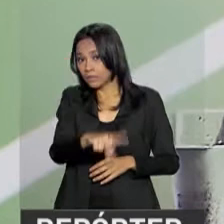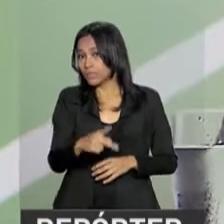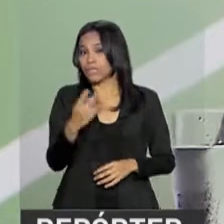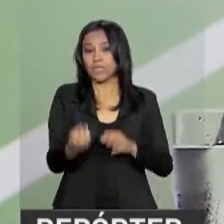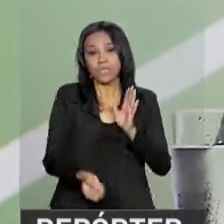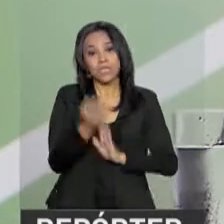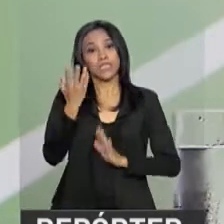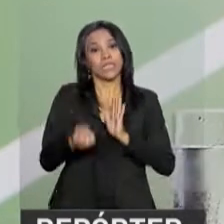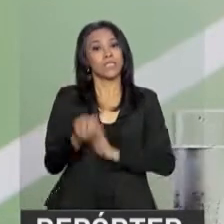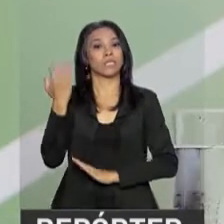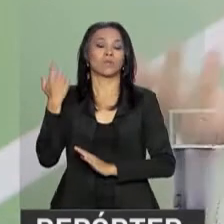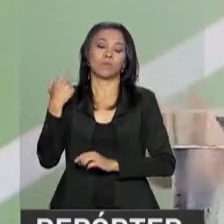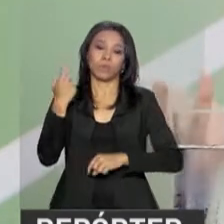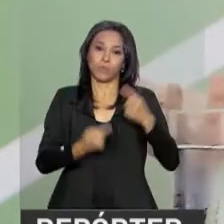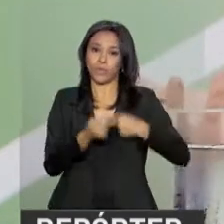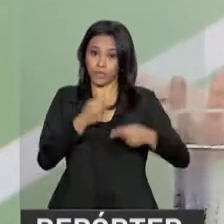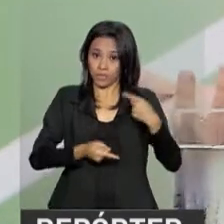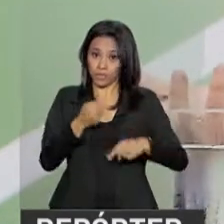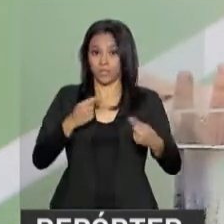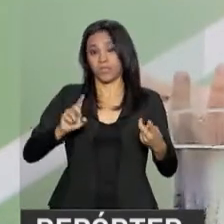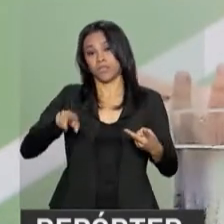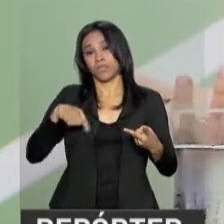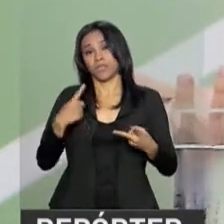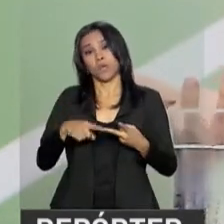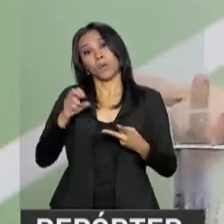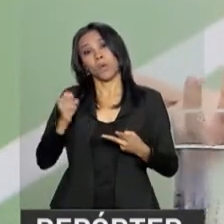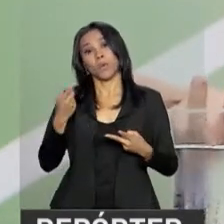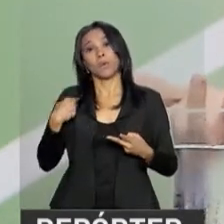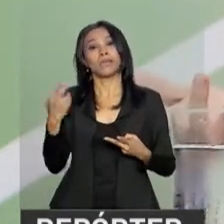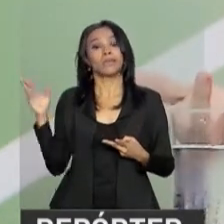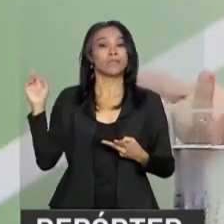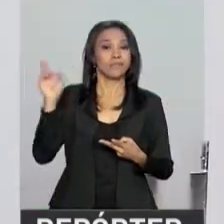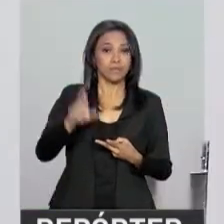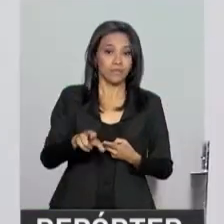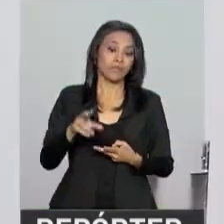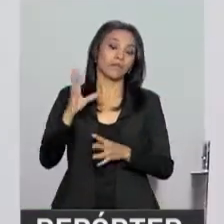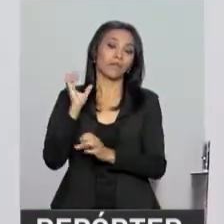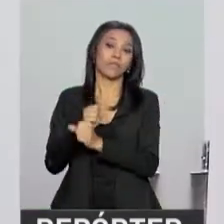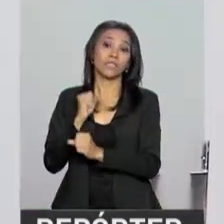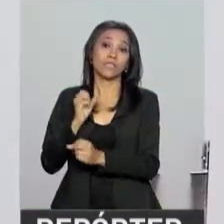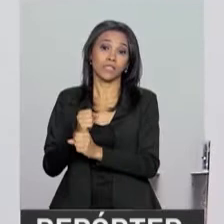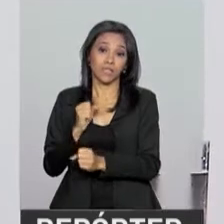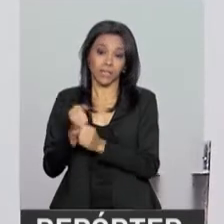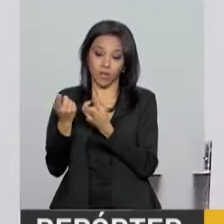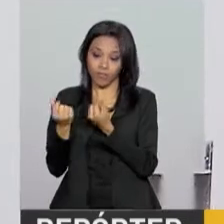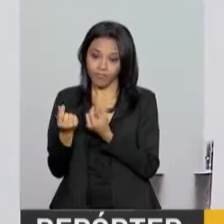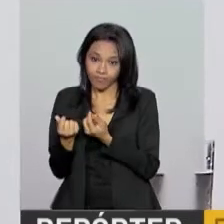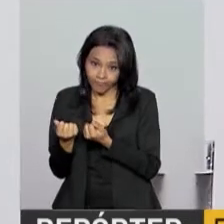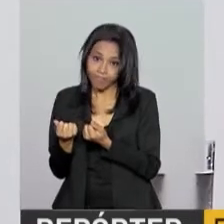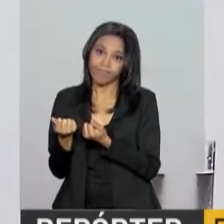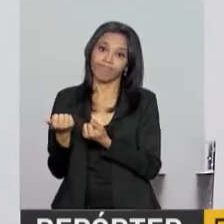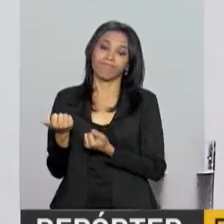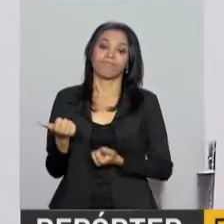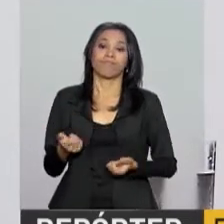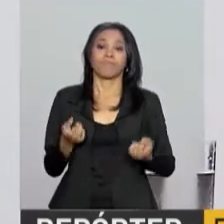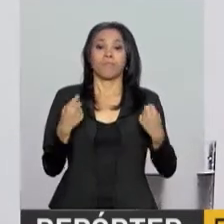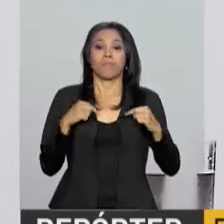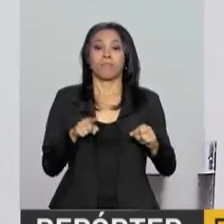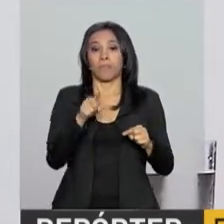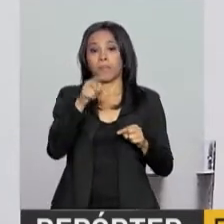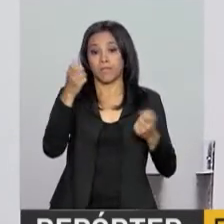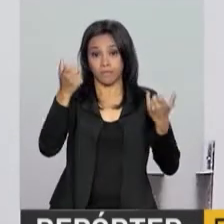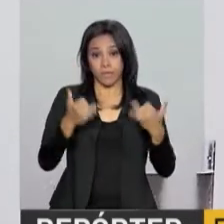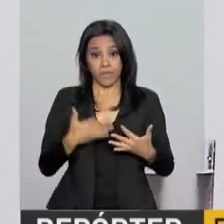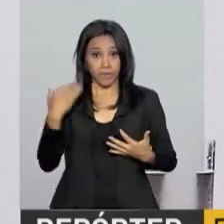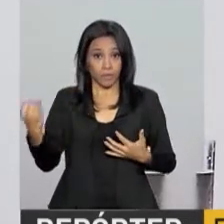políticas públicas ou seja na entrega de um resultado financeiro mesmo. O importante é que o índice e a